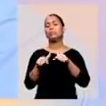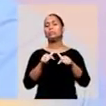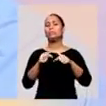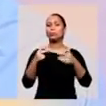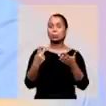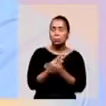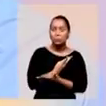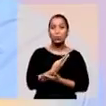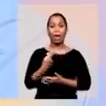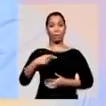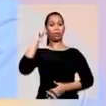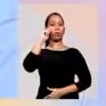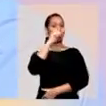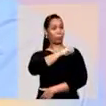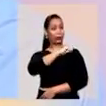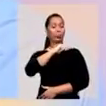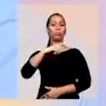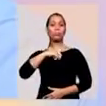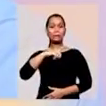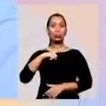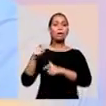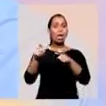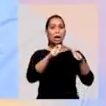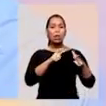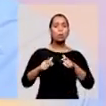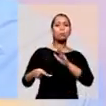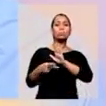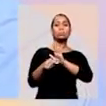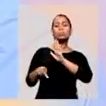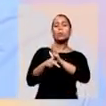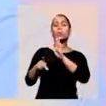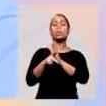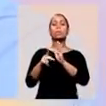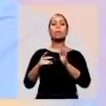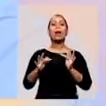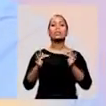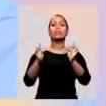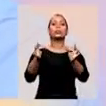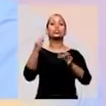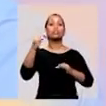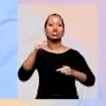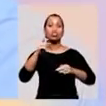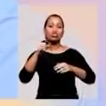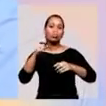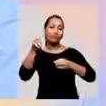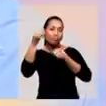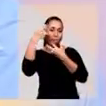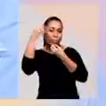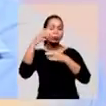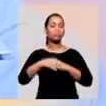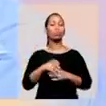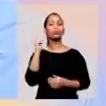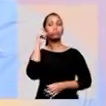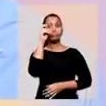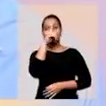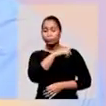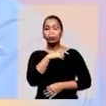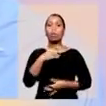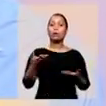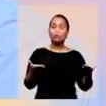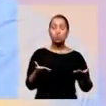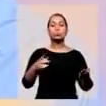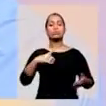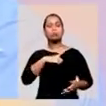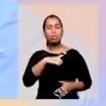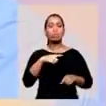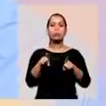geral, em São José do Rio Preto especificamente, a gente tem áreas voltadas, por exemplo, à tecnologia de informação. Sempre foi uma dificuldade e